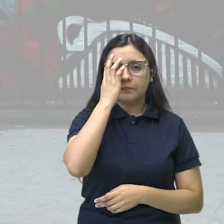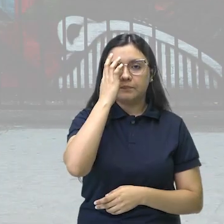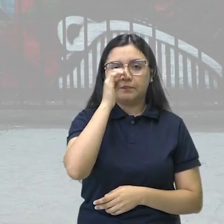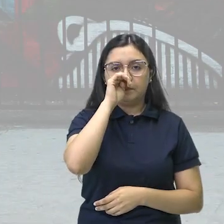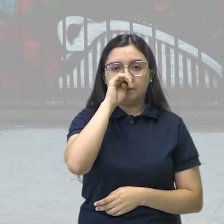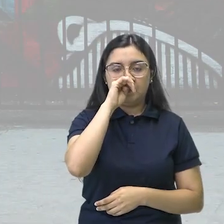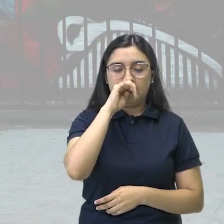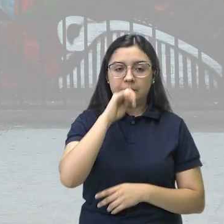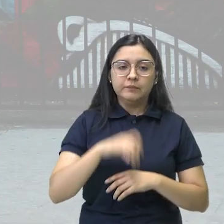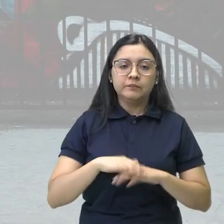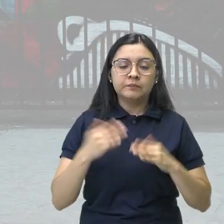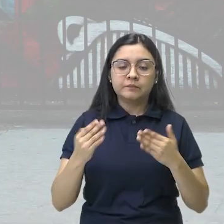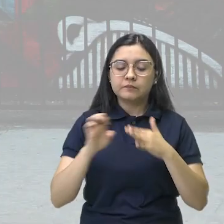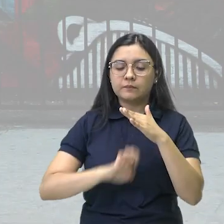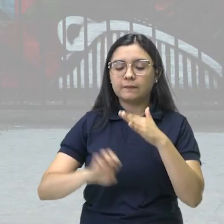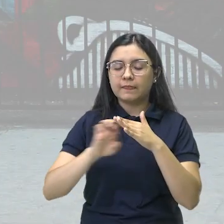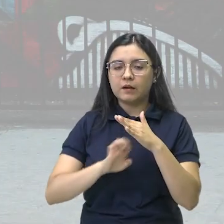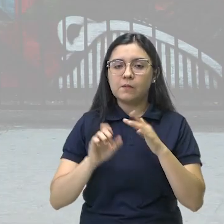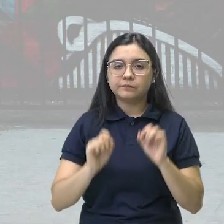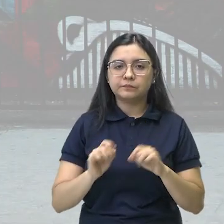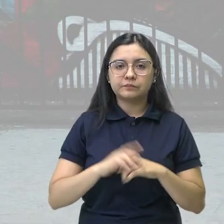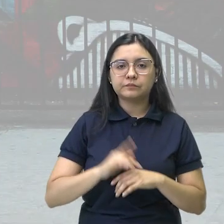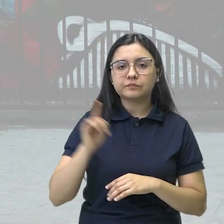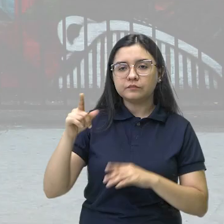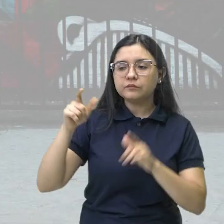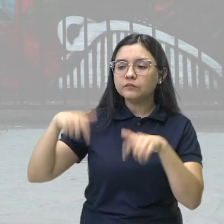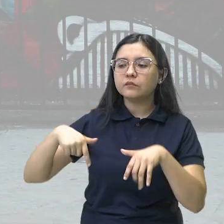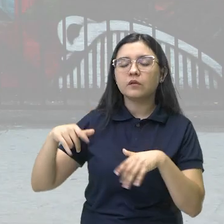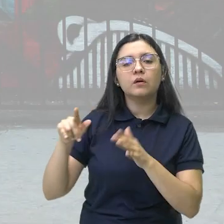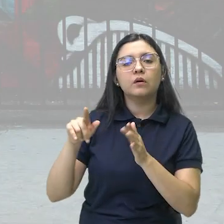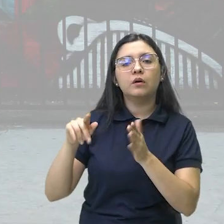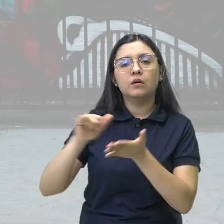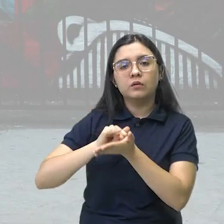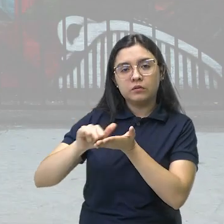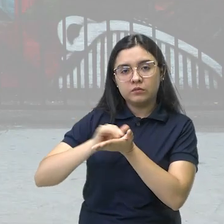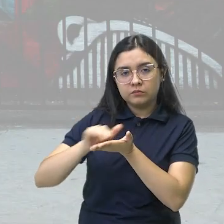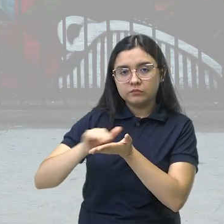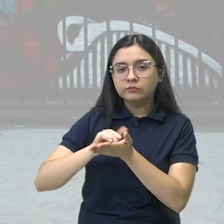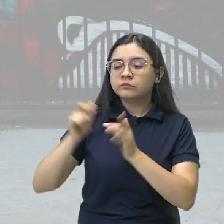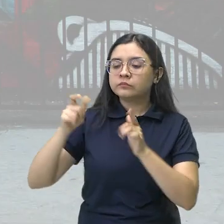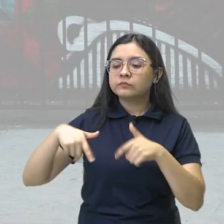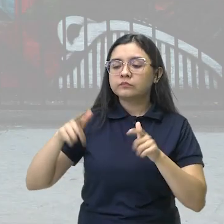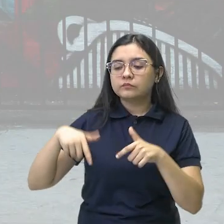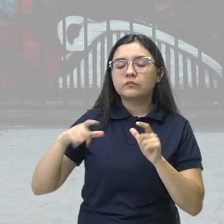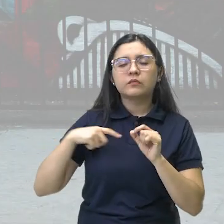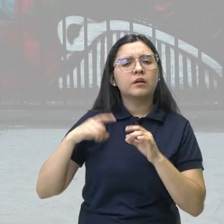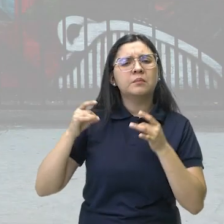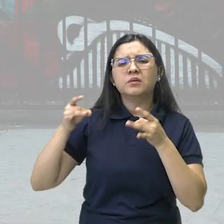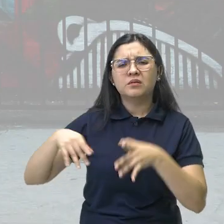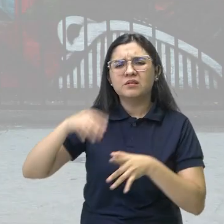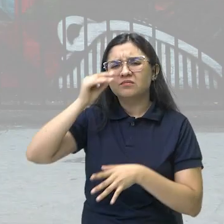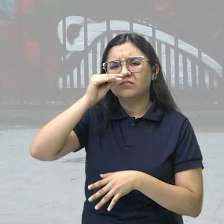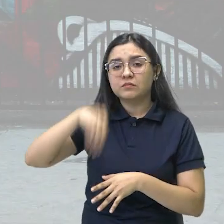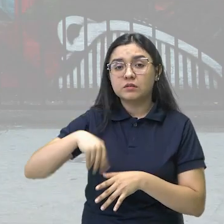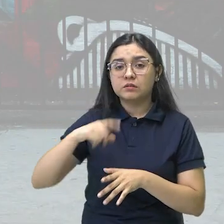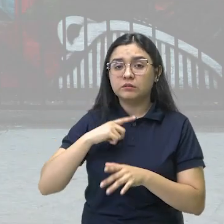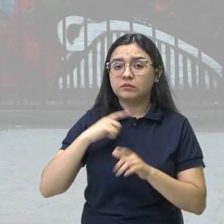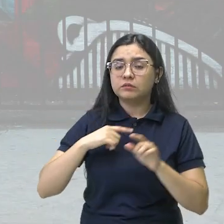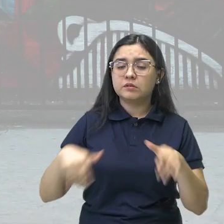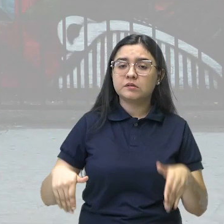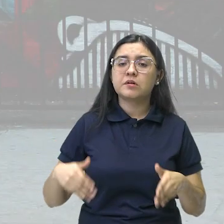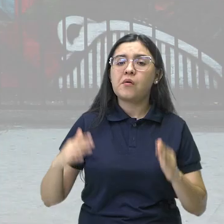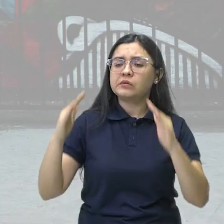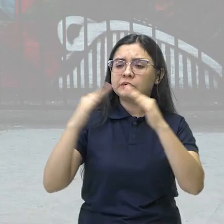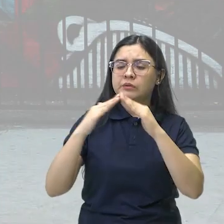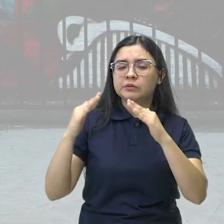esse empresário, ele pegou esse bairro lá de Nova York, que era um bairro abandonado por